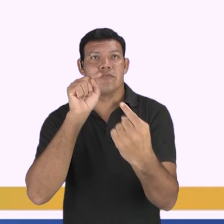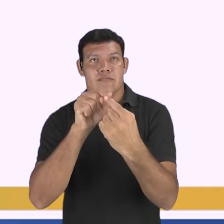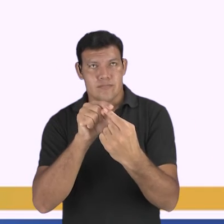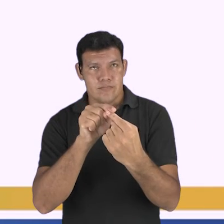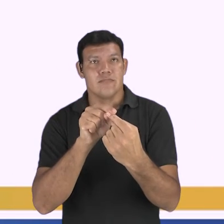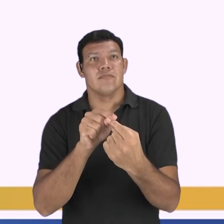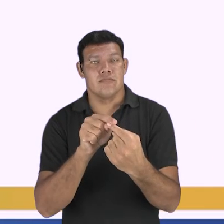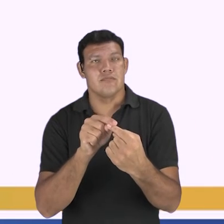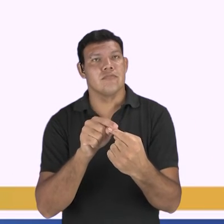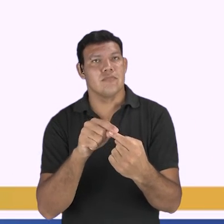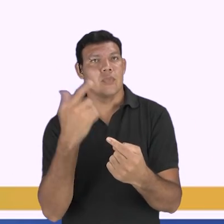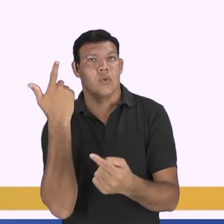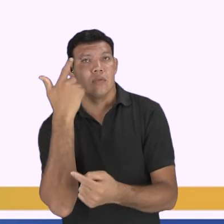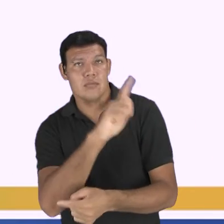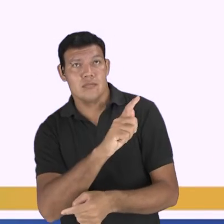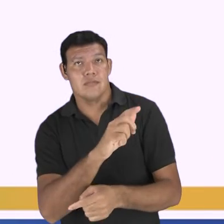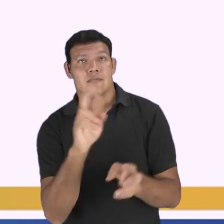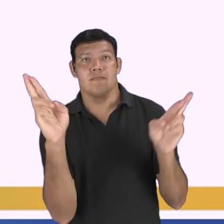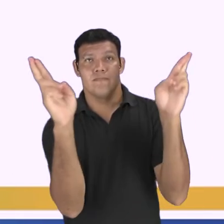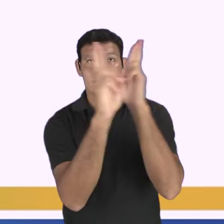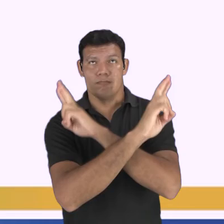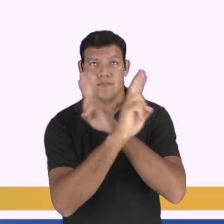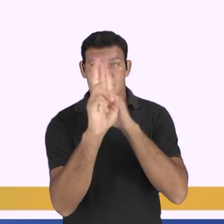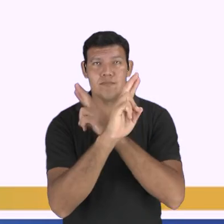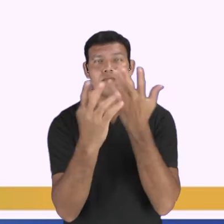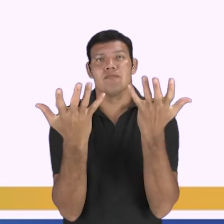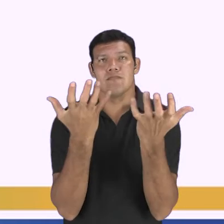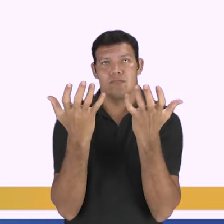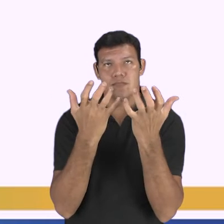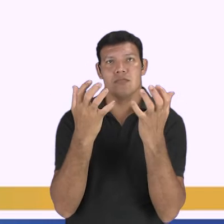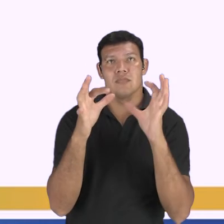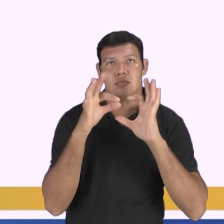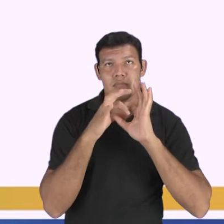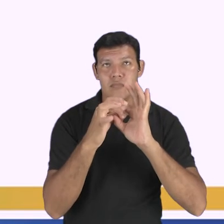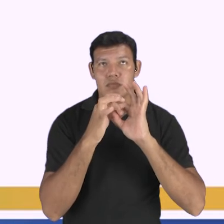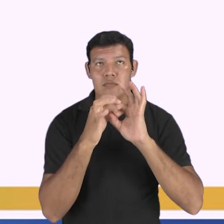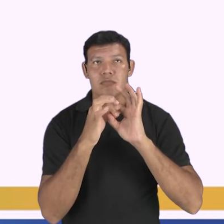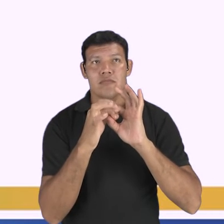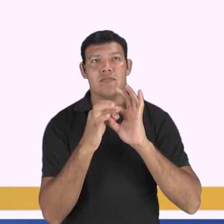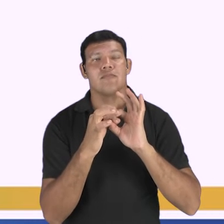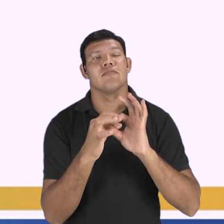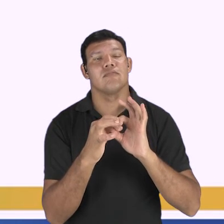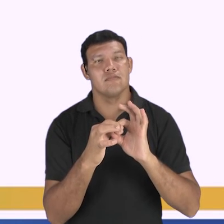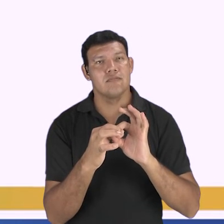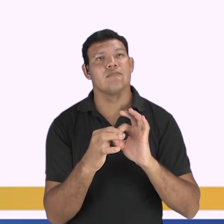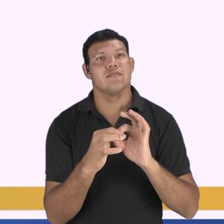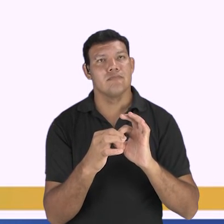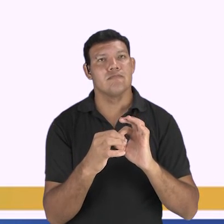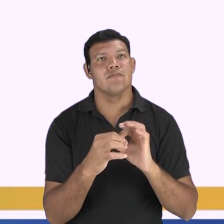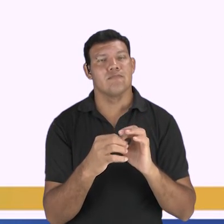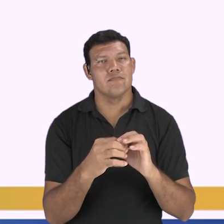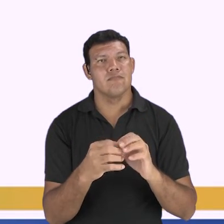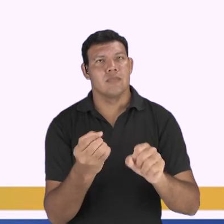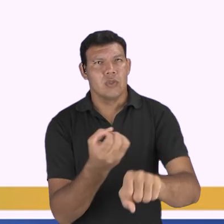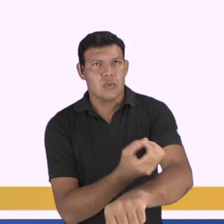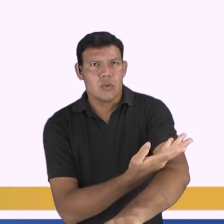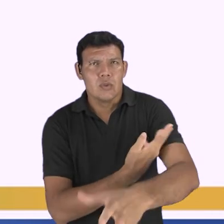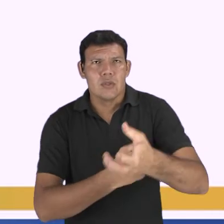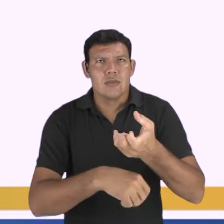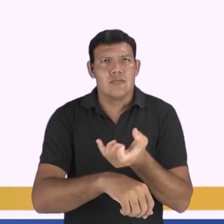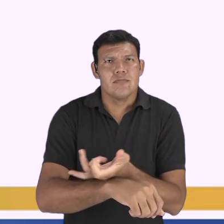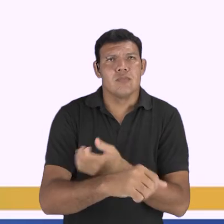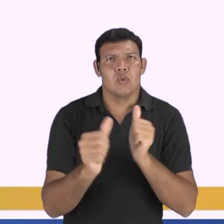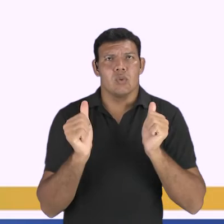serem atingidos. Há relações que desejamos estabelecer, efeitos que pretendemos causar, comportamentos que queremos